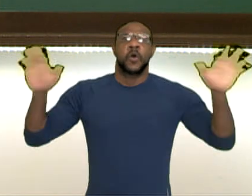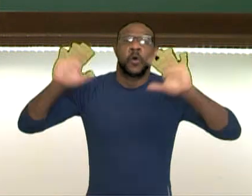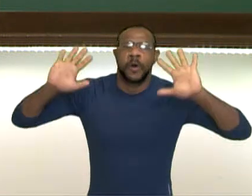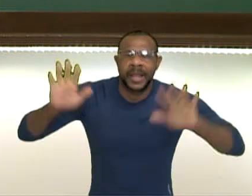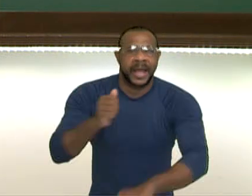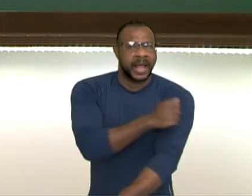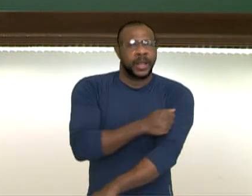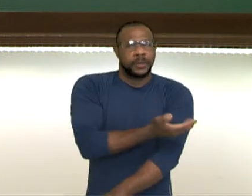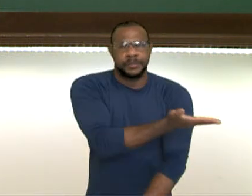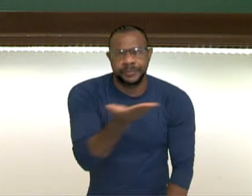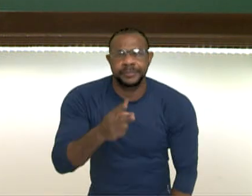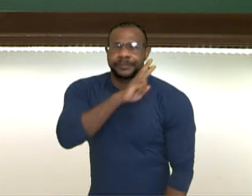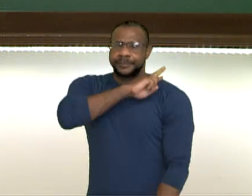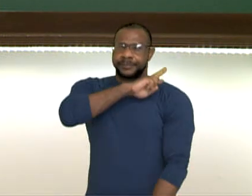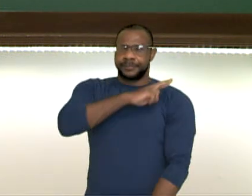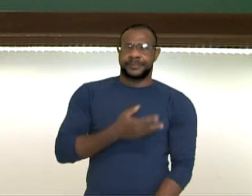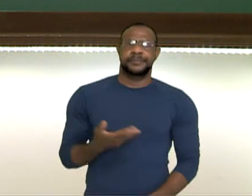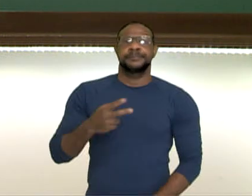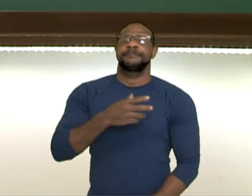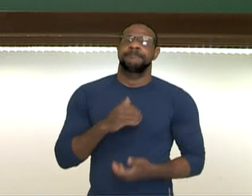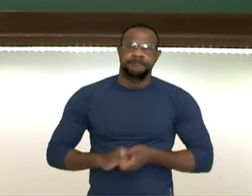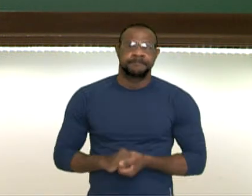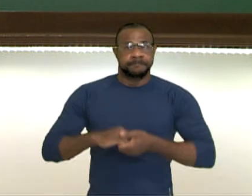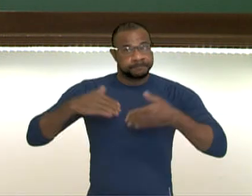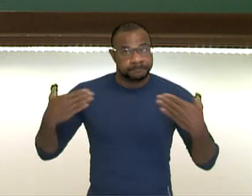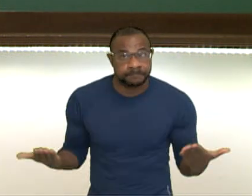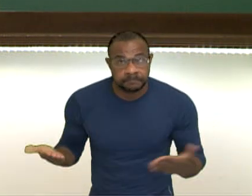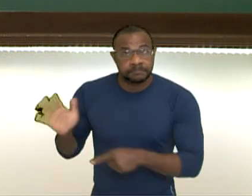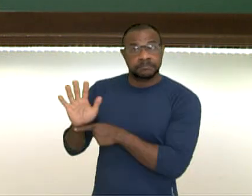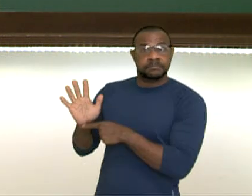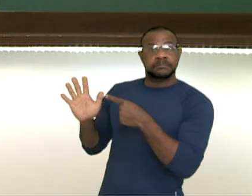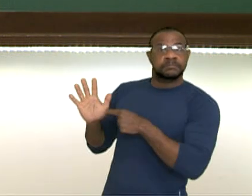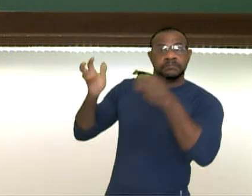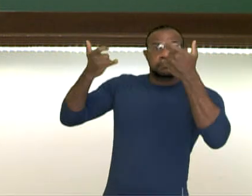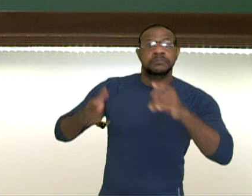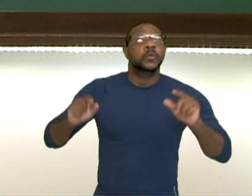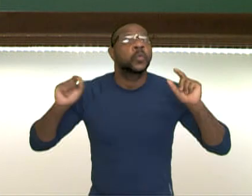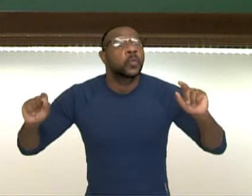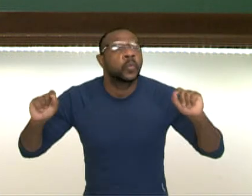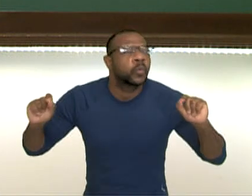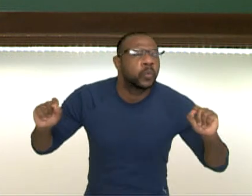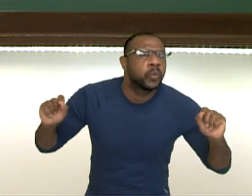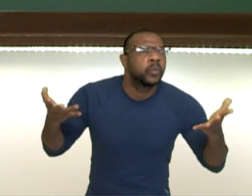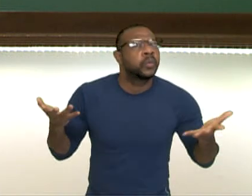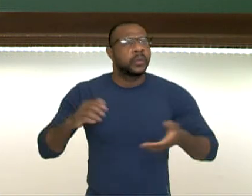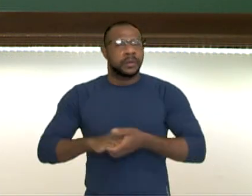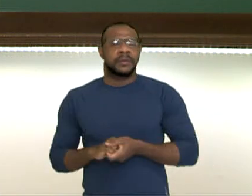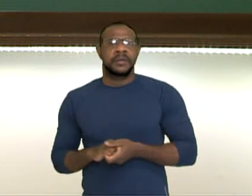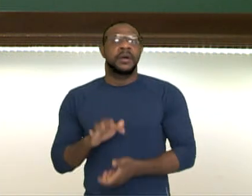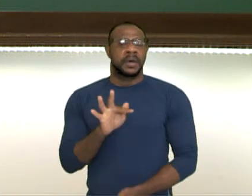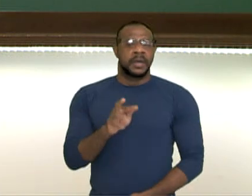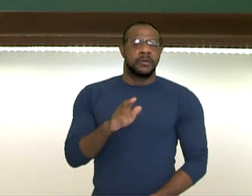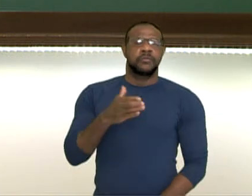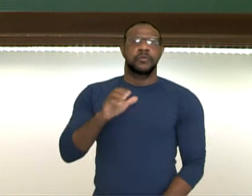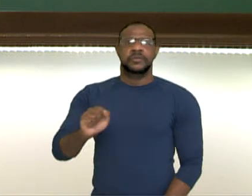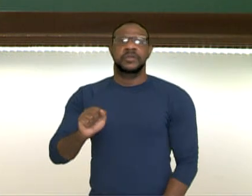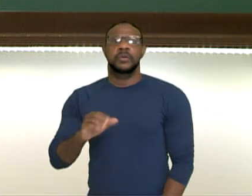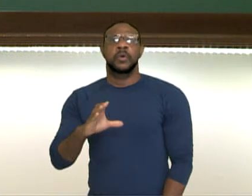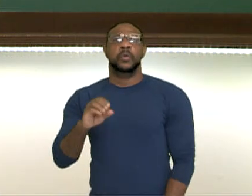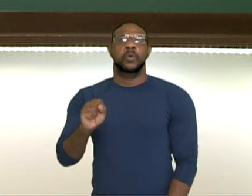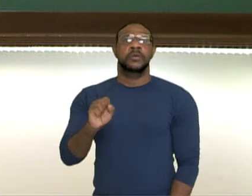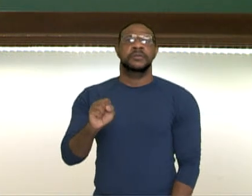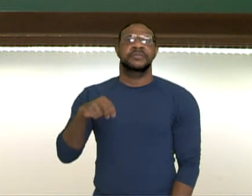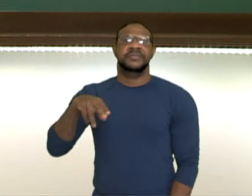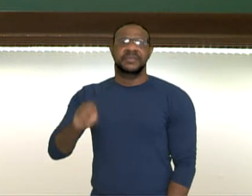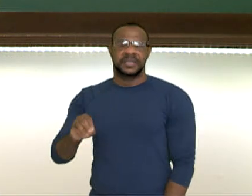Olá, alunos da segunda série do ensino médio, né? Neste vídeo nós vamos falar sobre função cosseno e